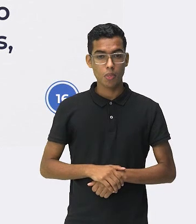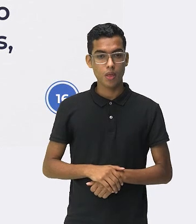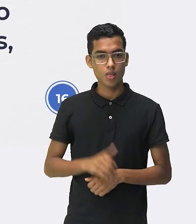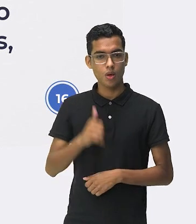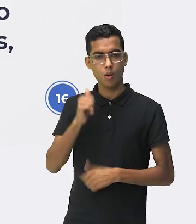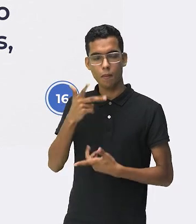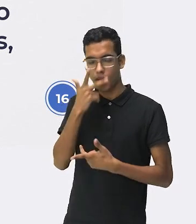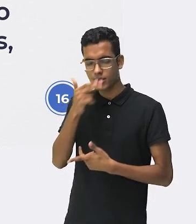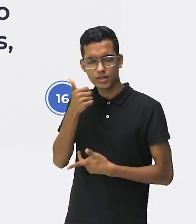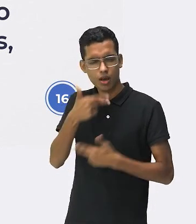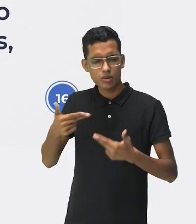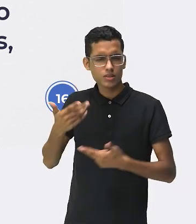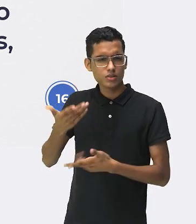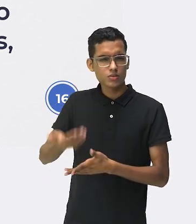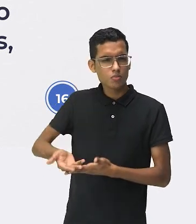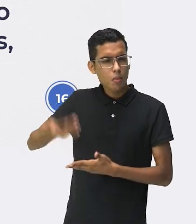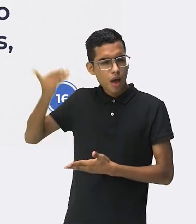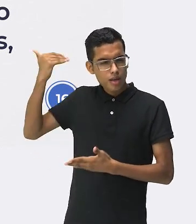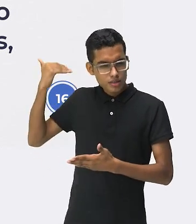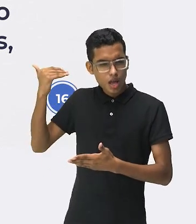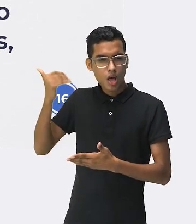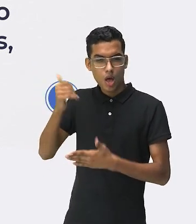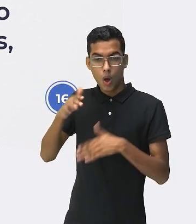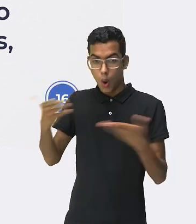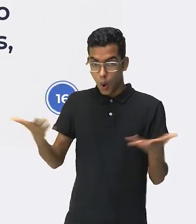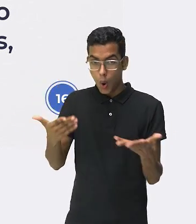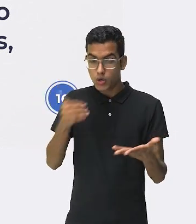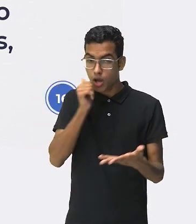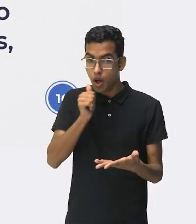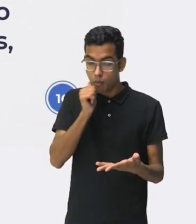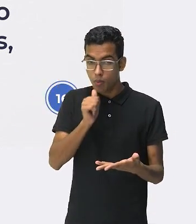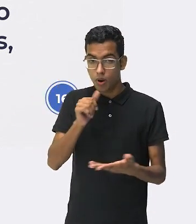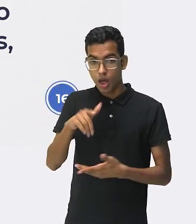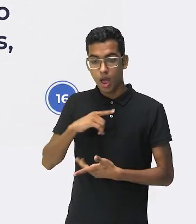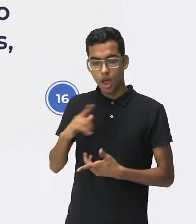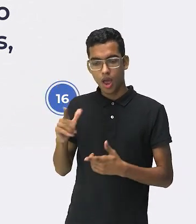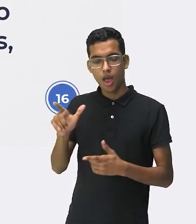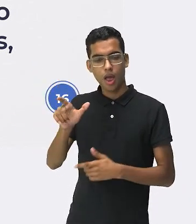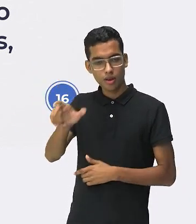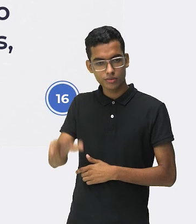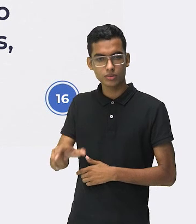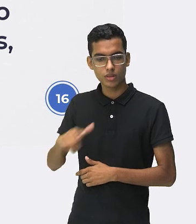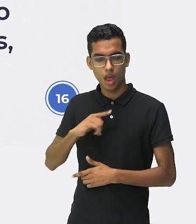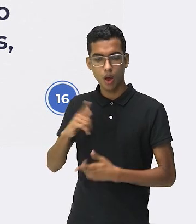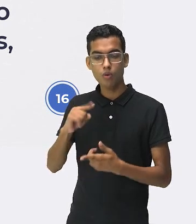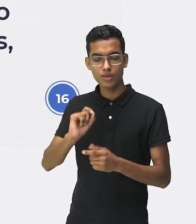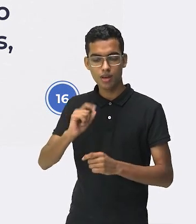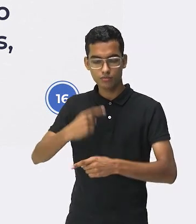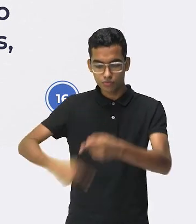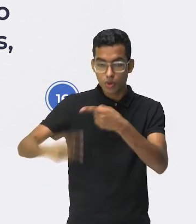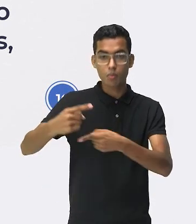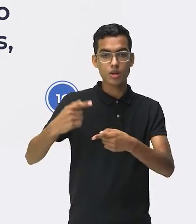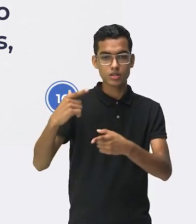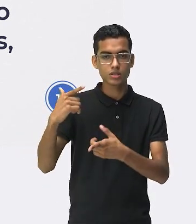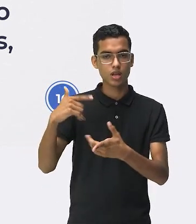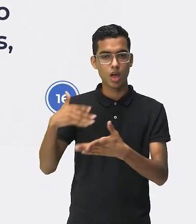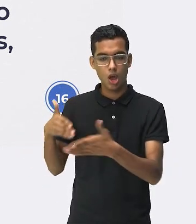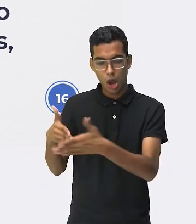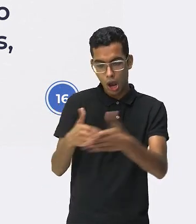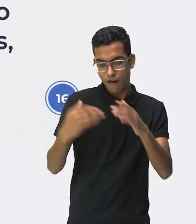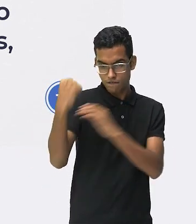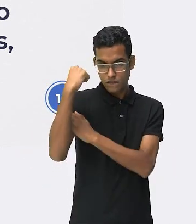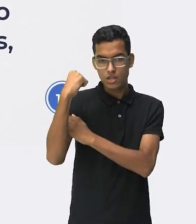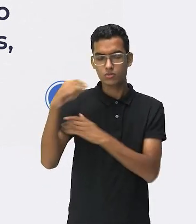cenário esportivo. Atualmente, a tendência feminina no esporte é de ultrapassar os limites físicos e